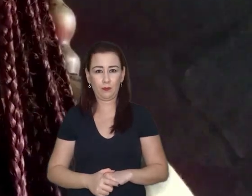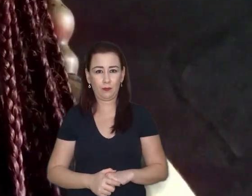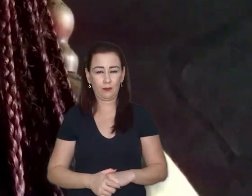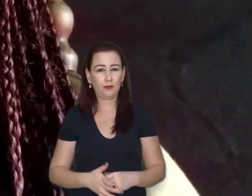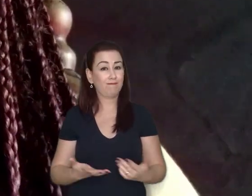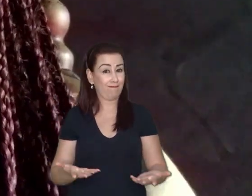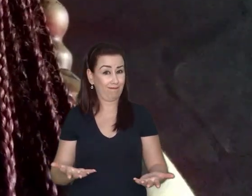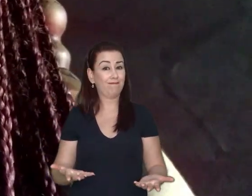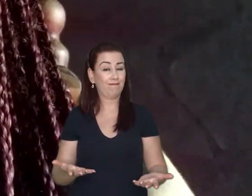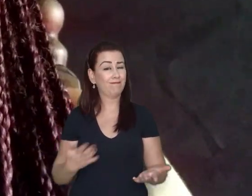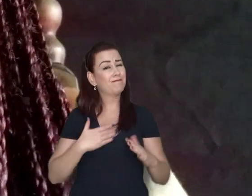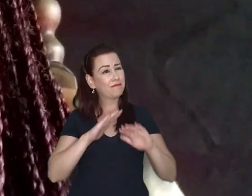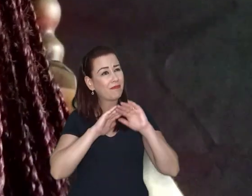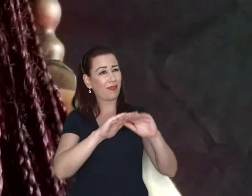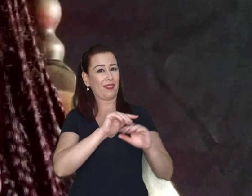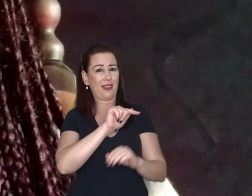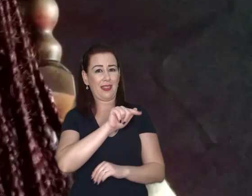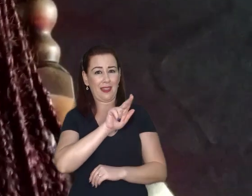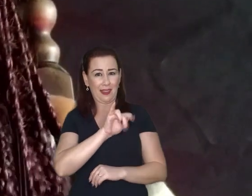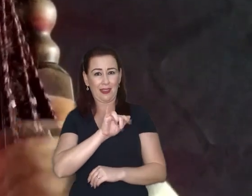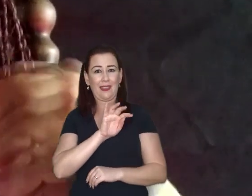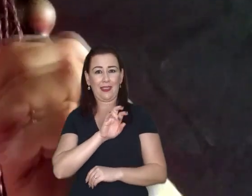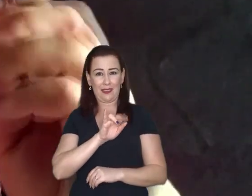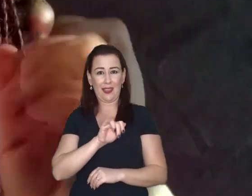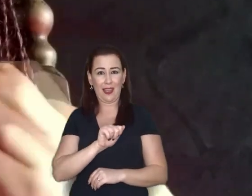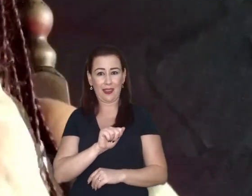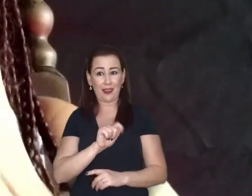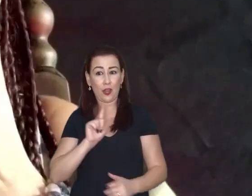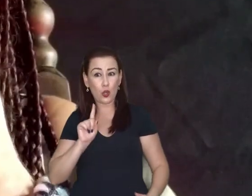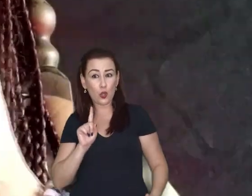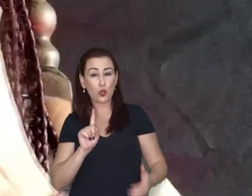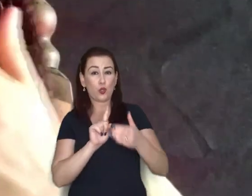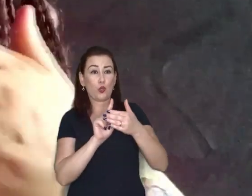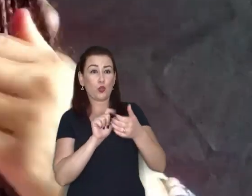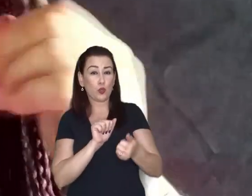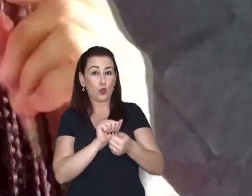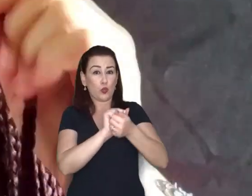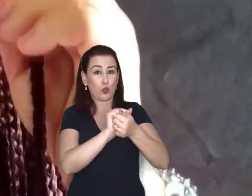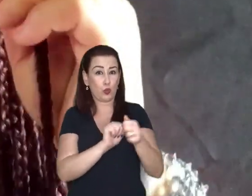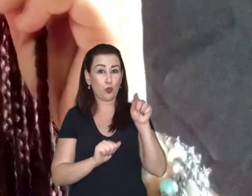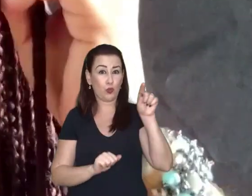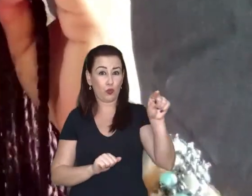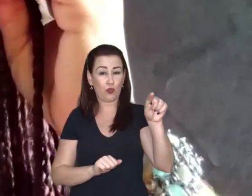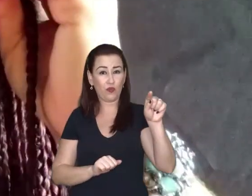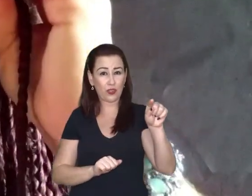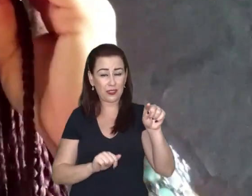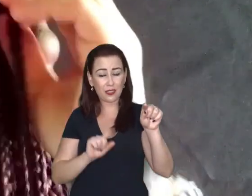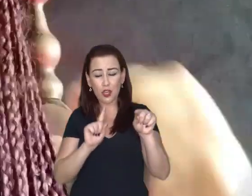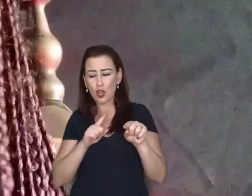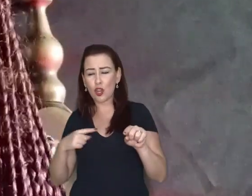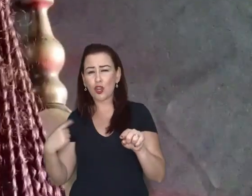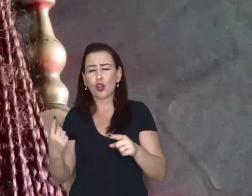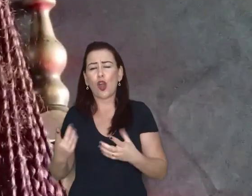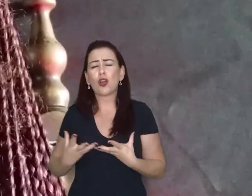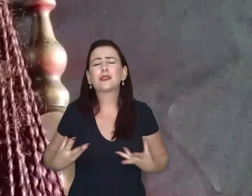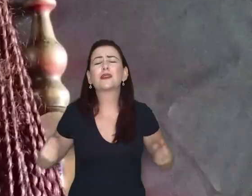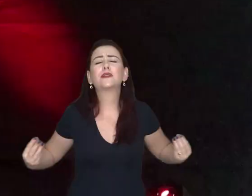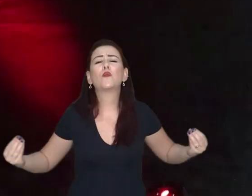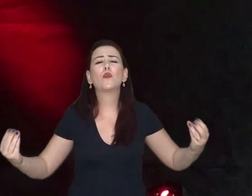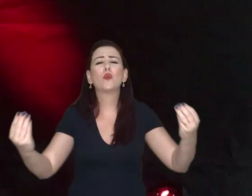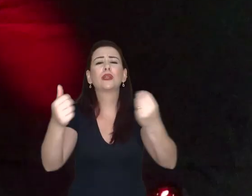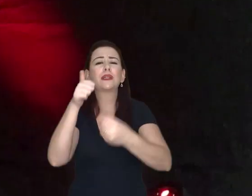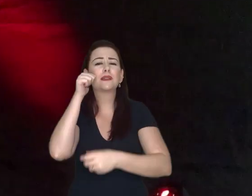Então, Quitéria, junto à sua voz, reunimos as vozes de todas essas